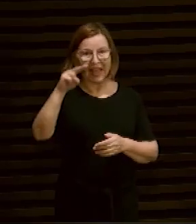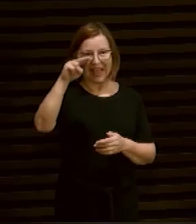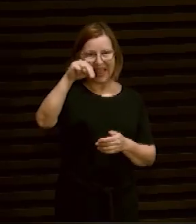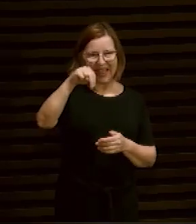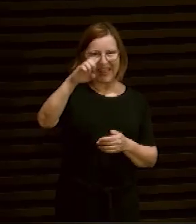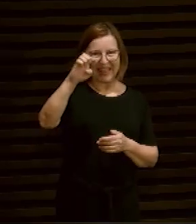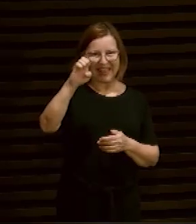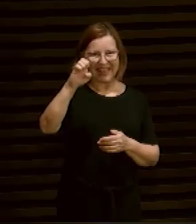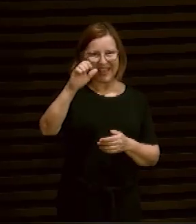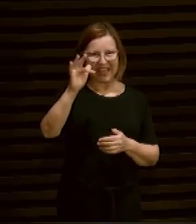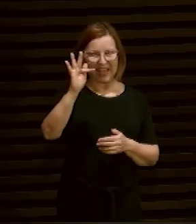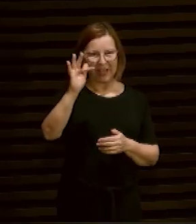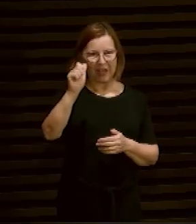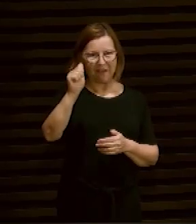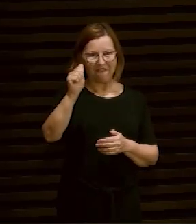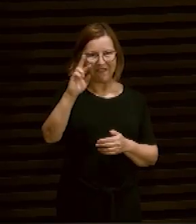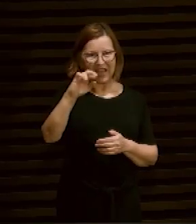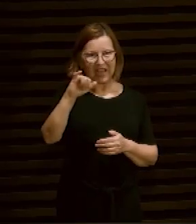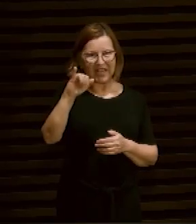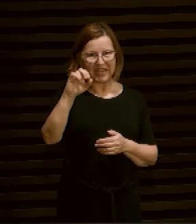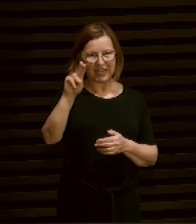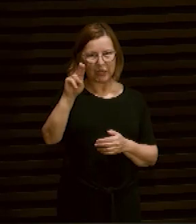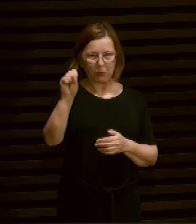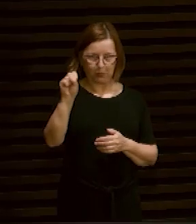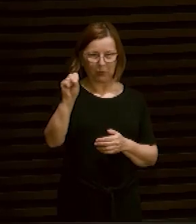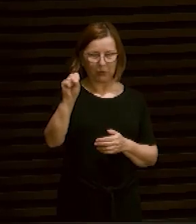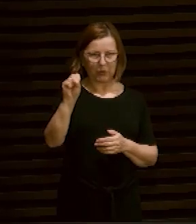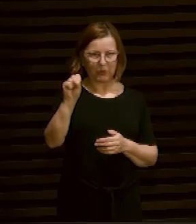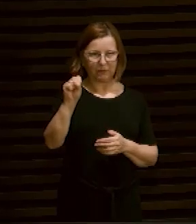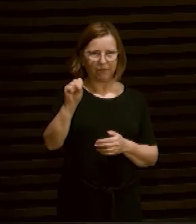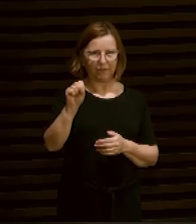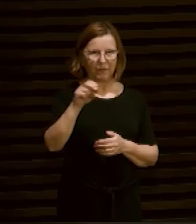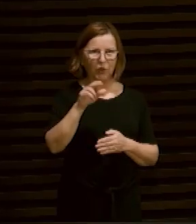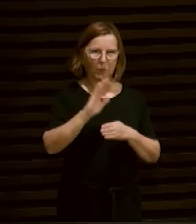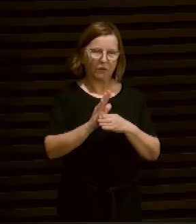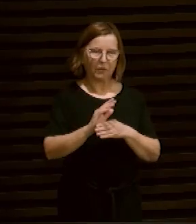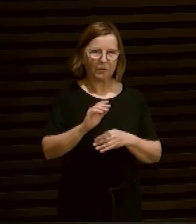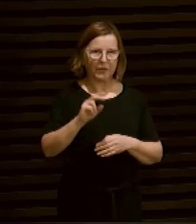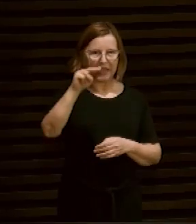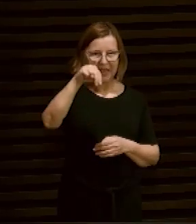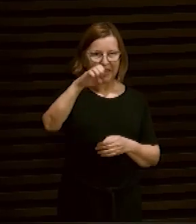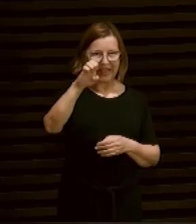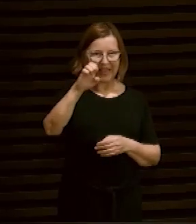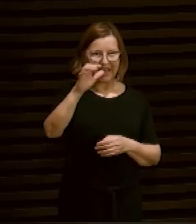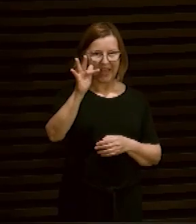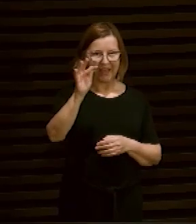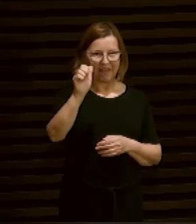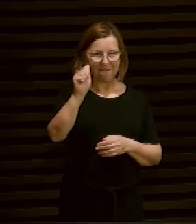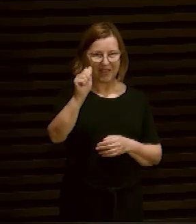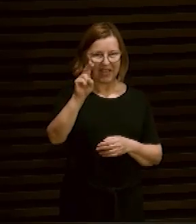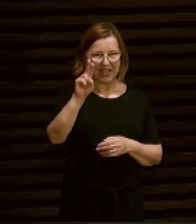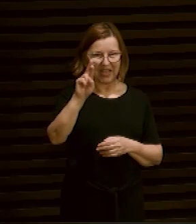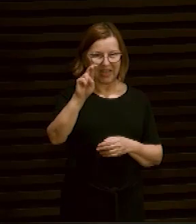Nefários. Não viram o filme ainda, né? Já viu? O que ele diz? Nós não levamos em conta